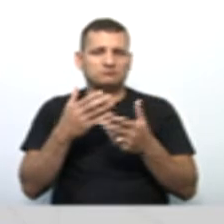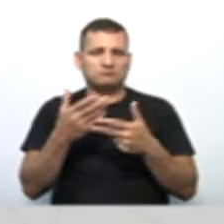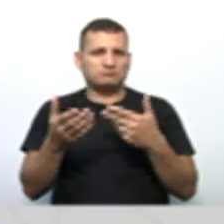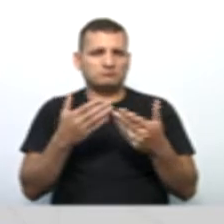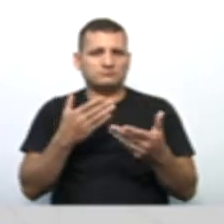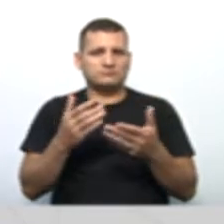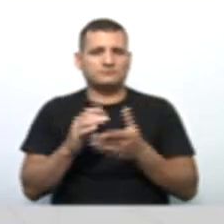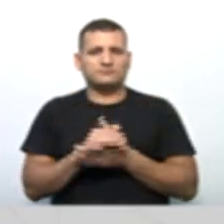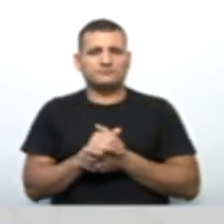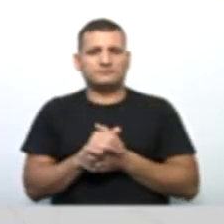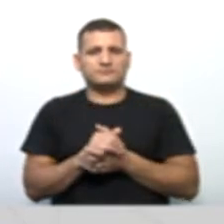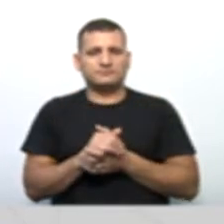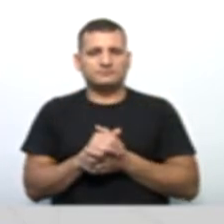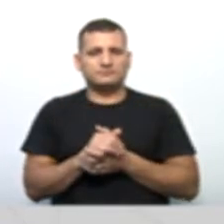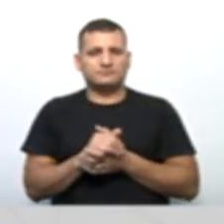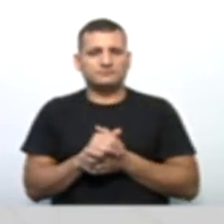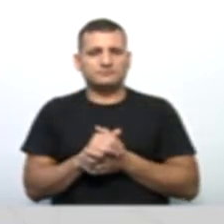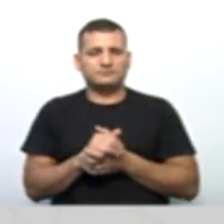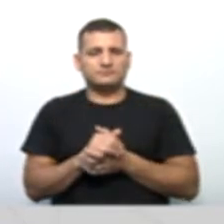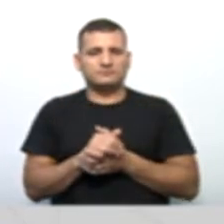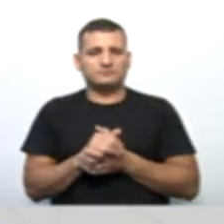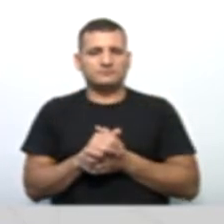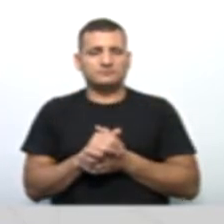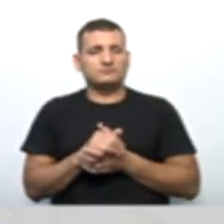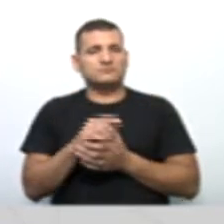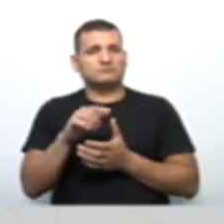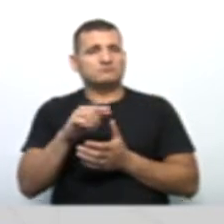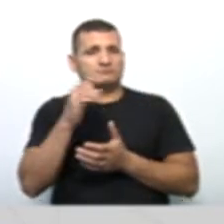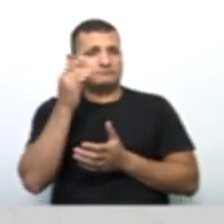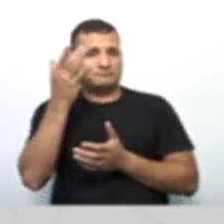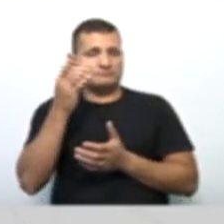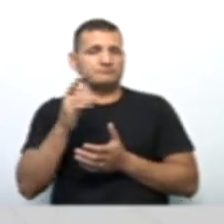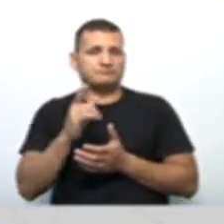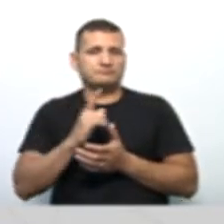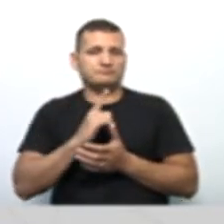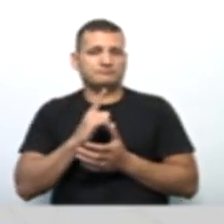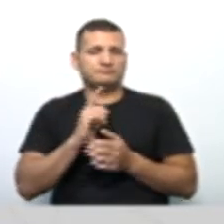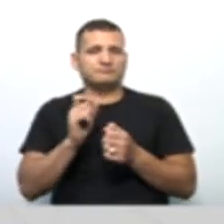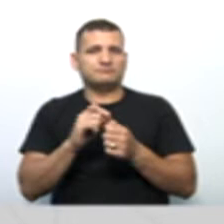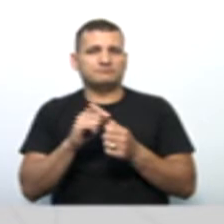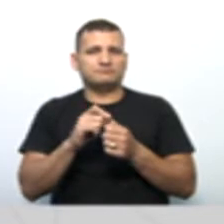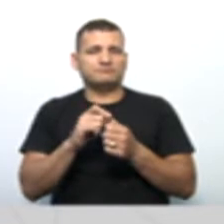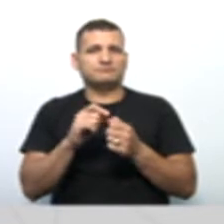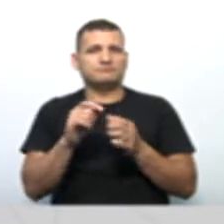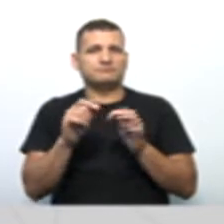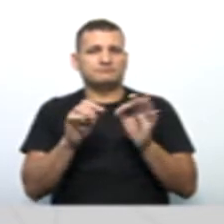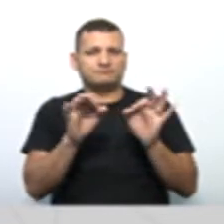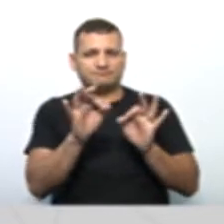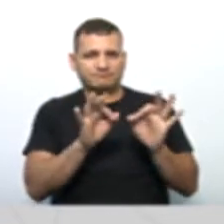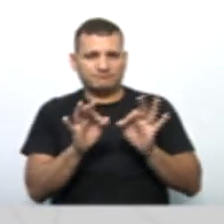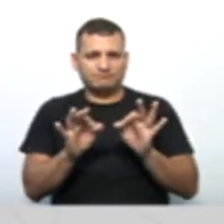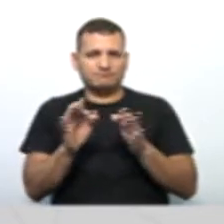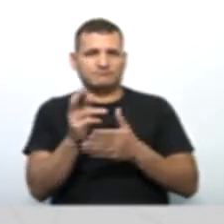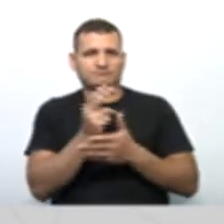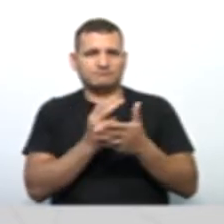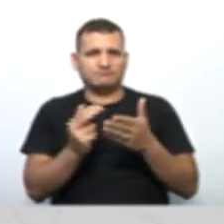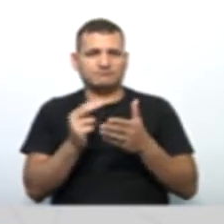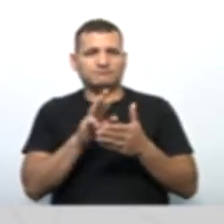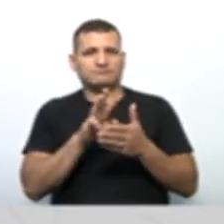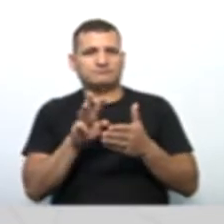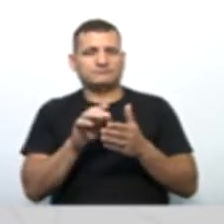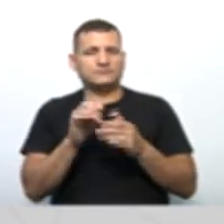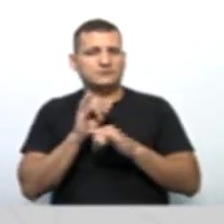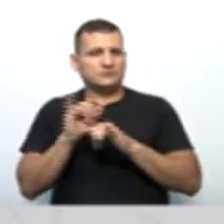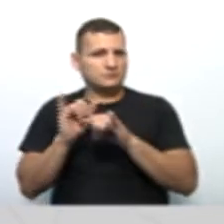então não é uma a mão na roda você fazer arquitetura do site né e poder divulgar mostrar o seu cliente